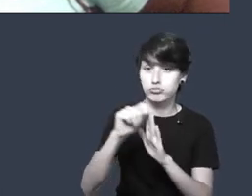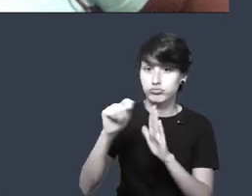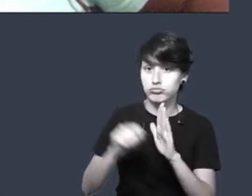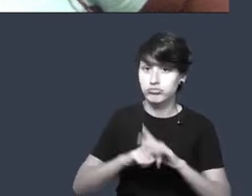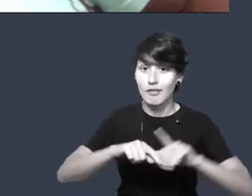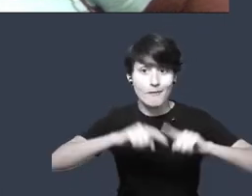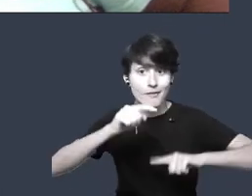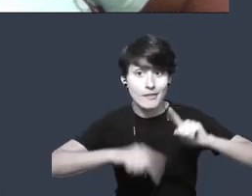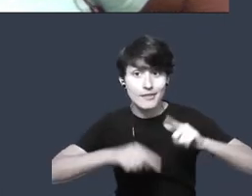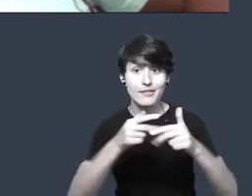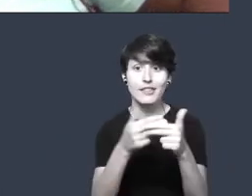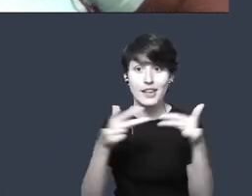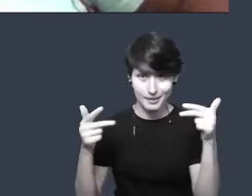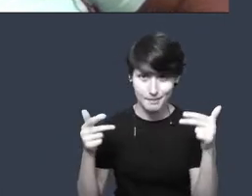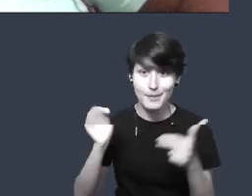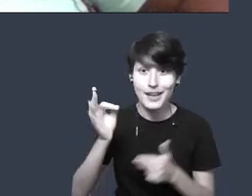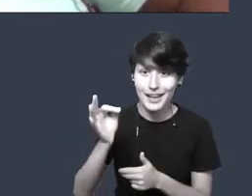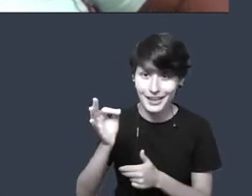né?